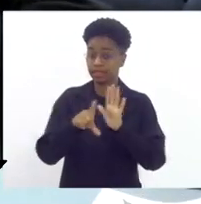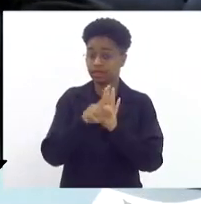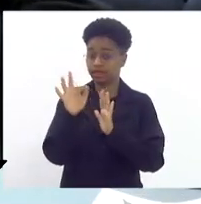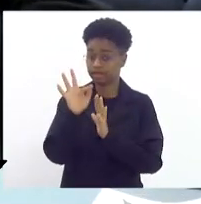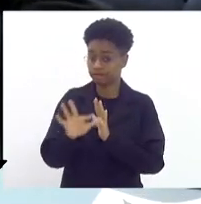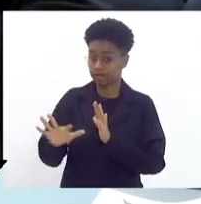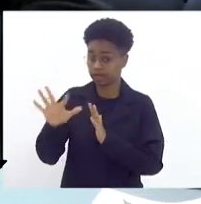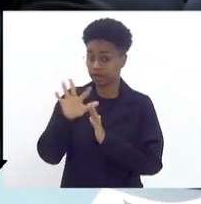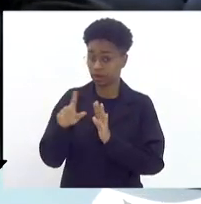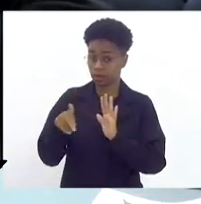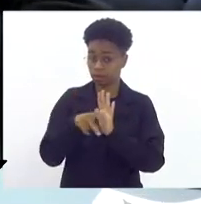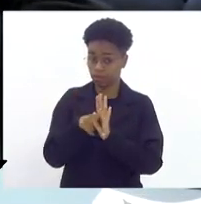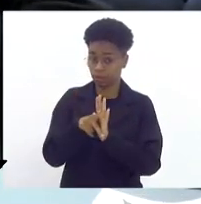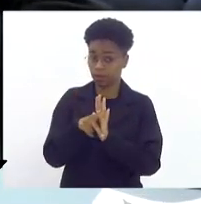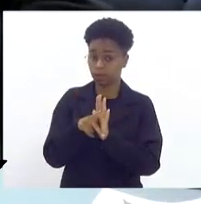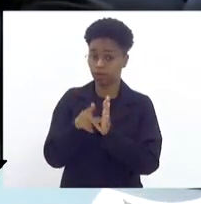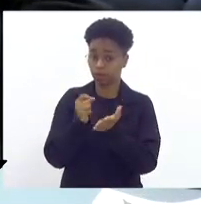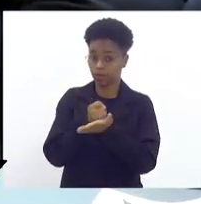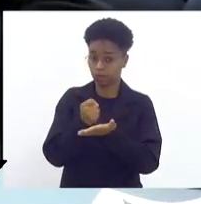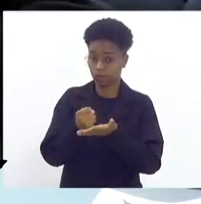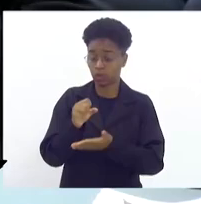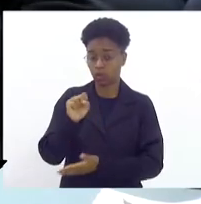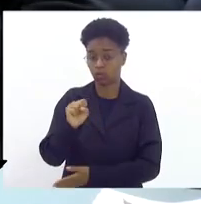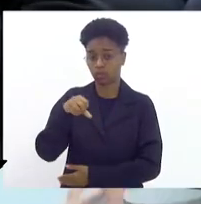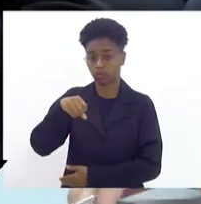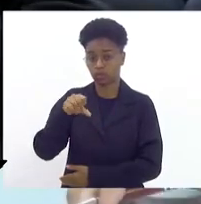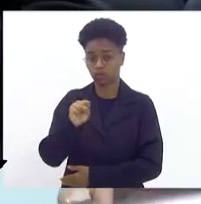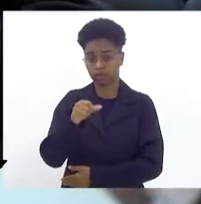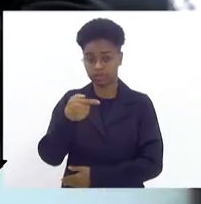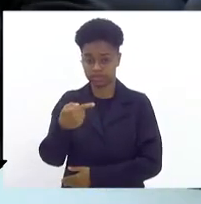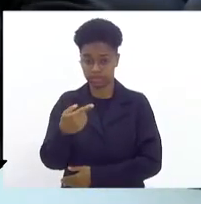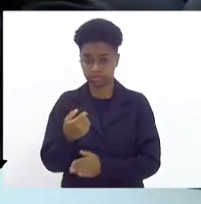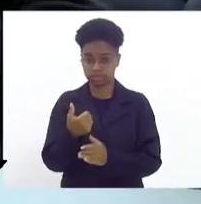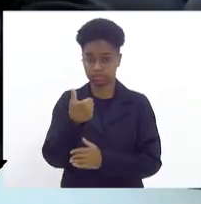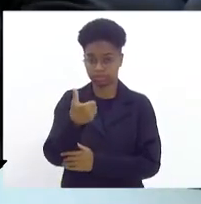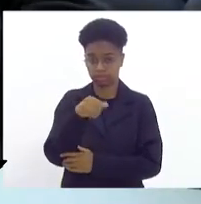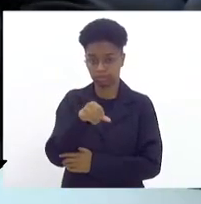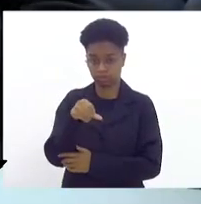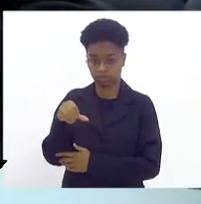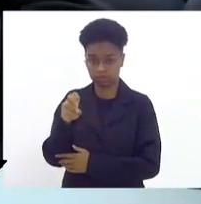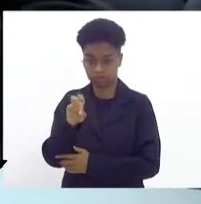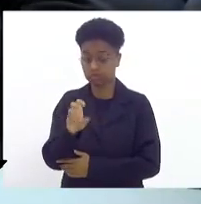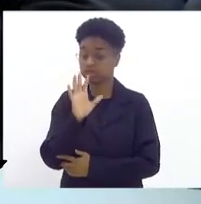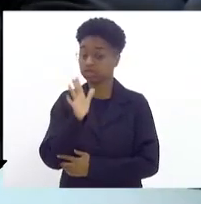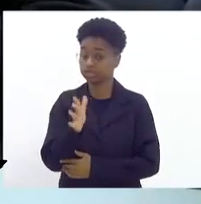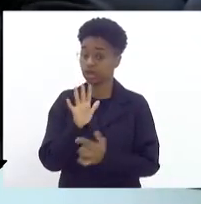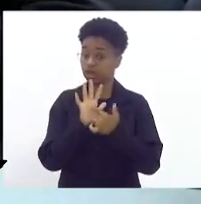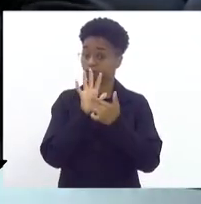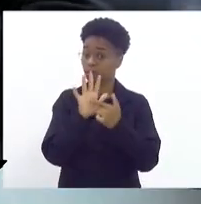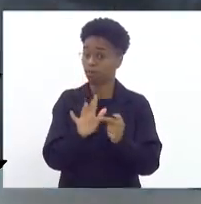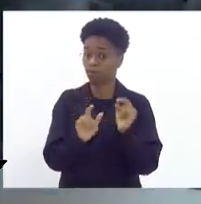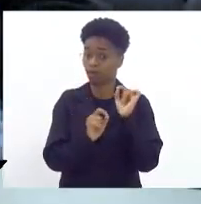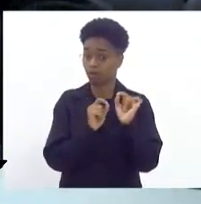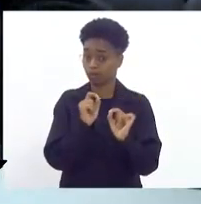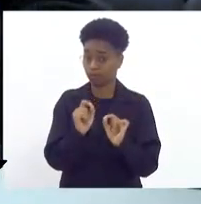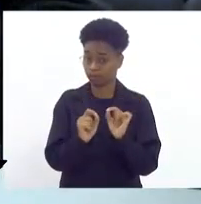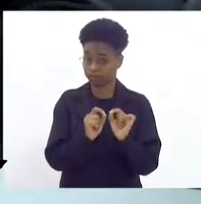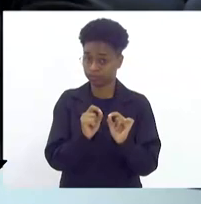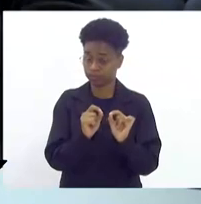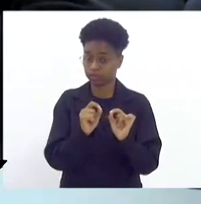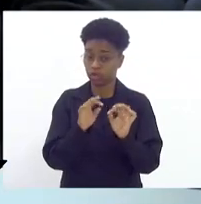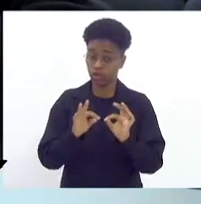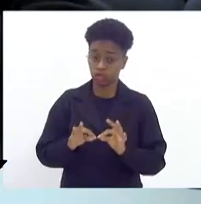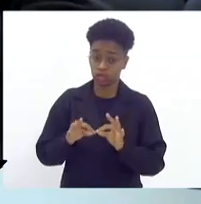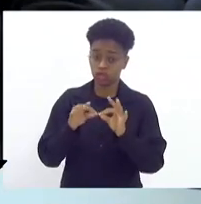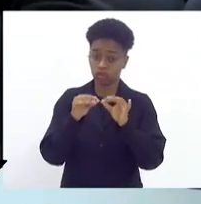das Concessões, que é a 8987 de 95, ela já diz o seguinte: toda